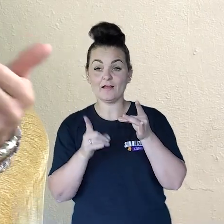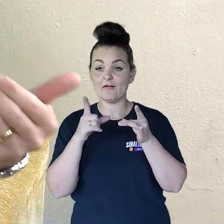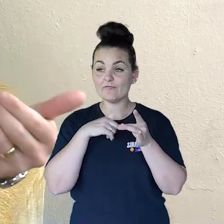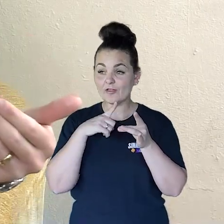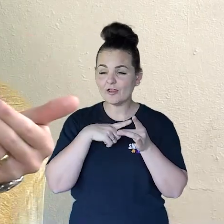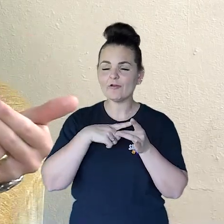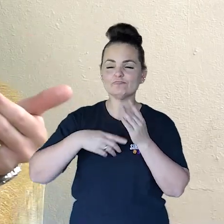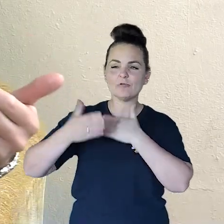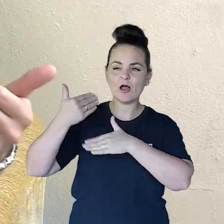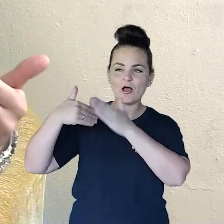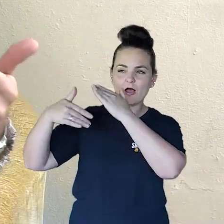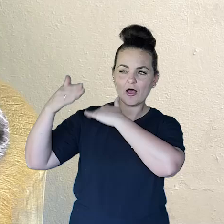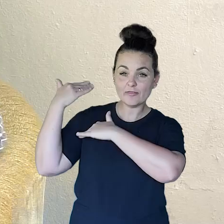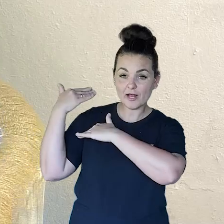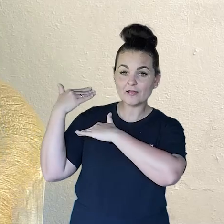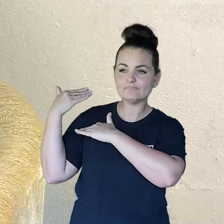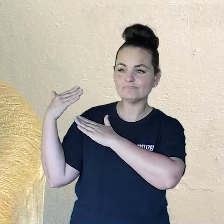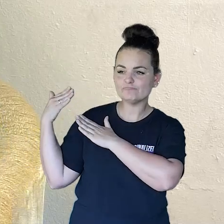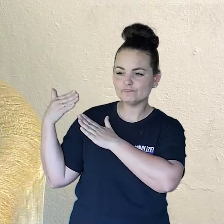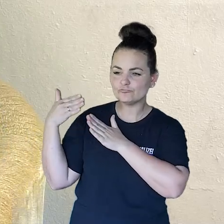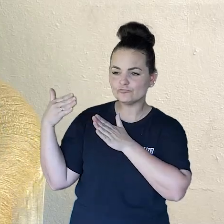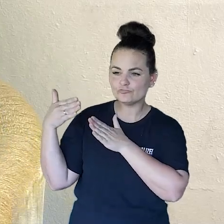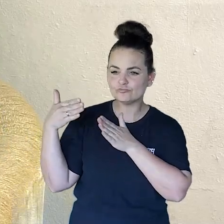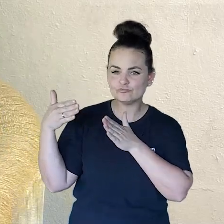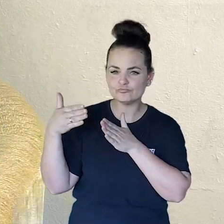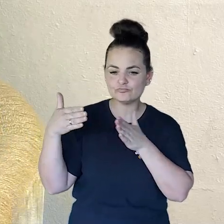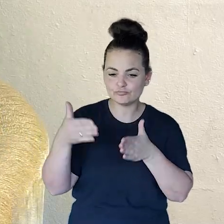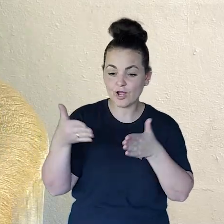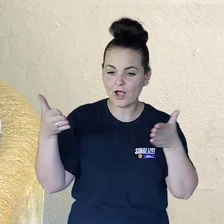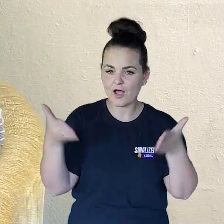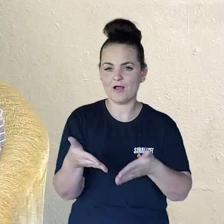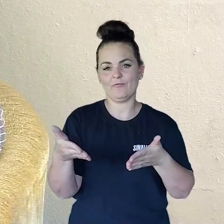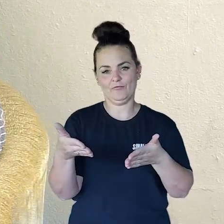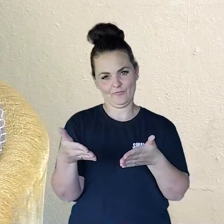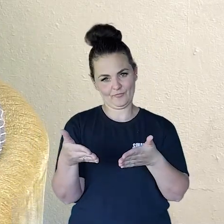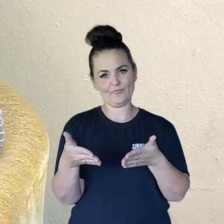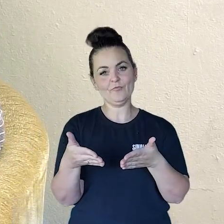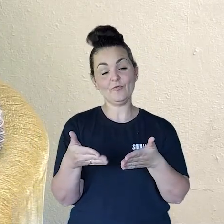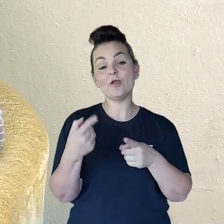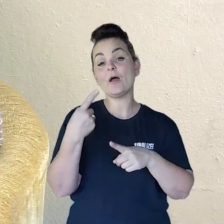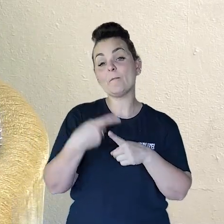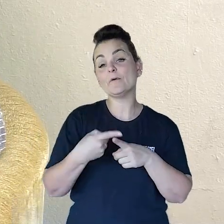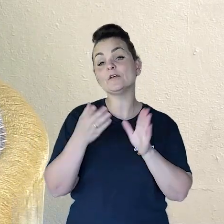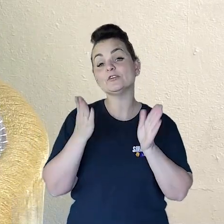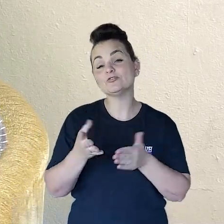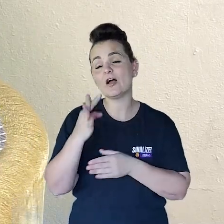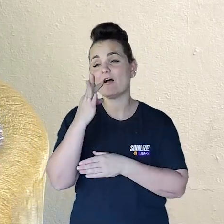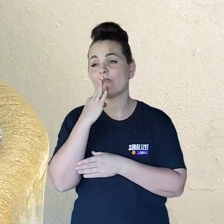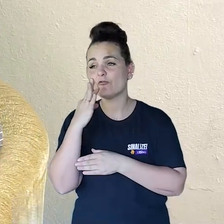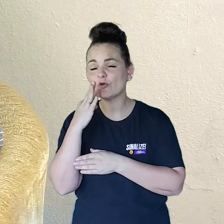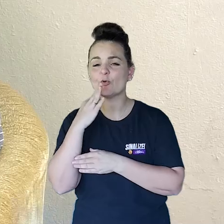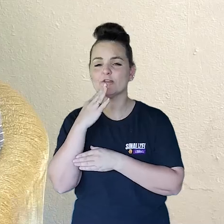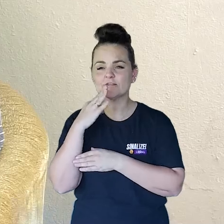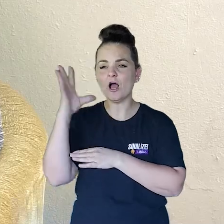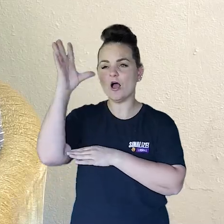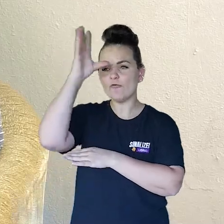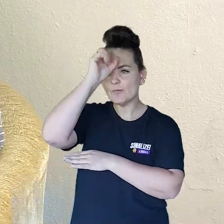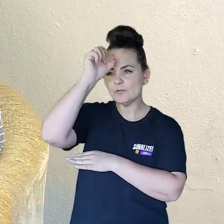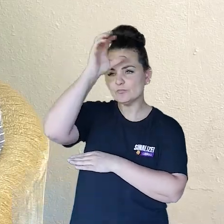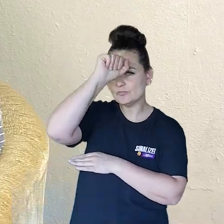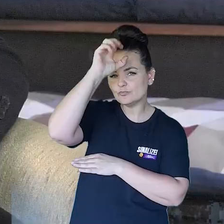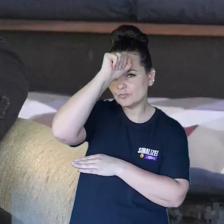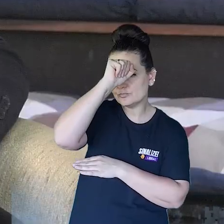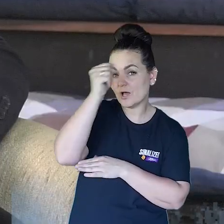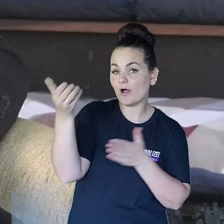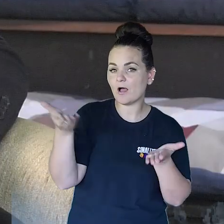que percorrer lá atrás, eles já estão suprimidos nessa nova empreitada pelo fato do conhecimento já adquirido ao longo desses